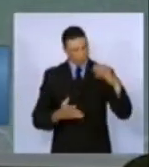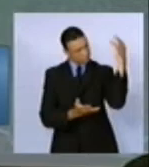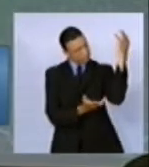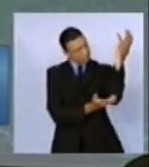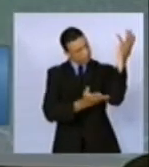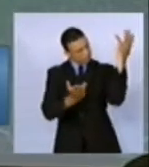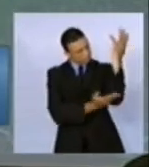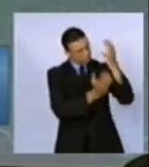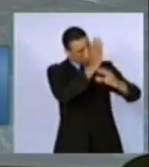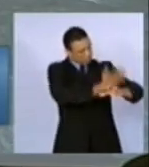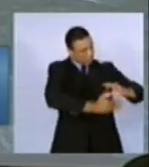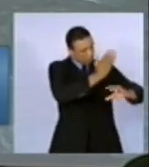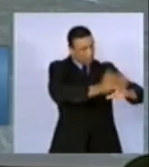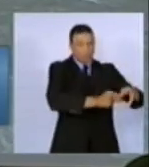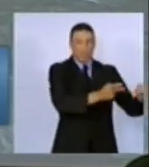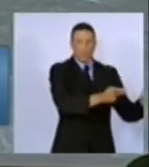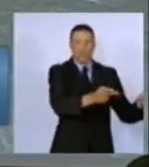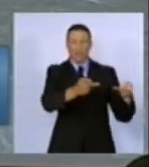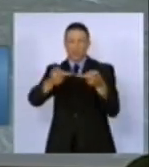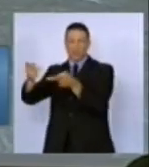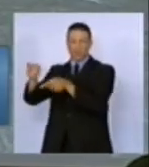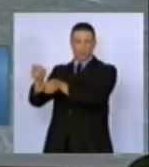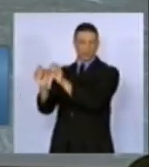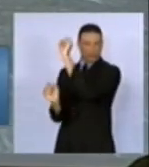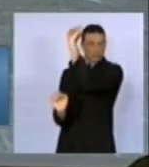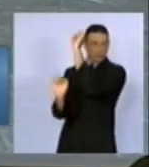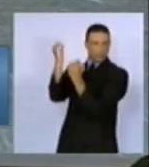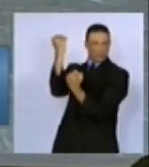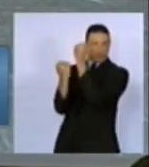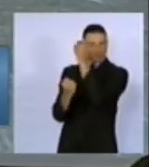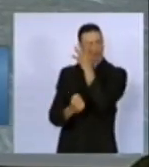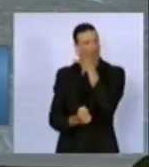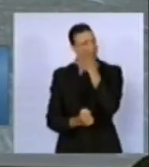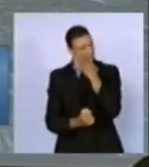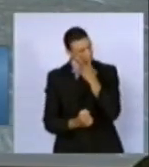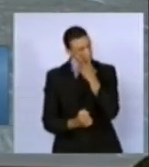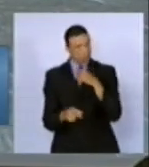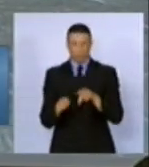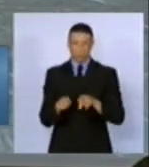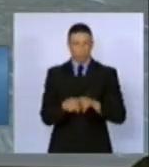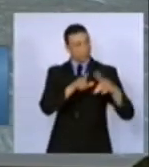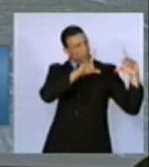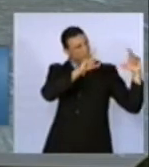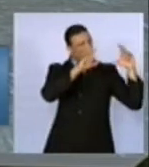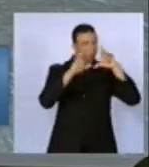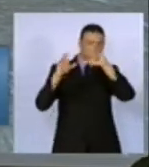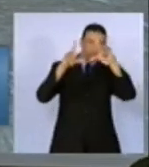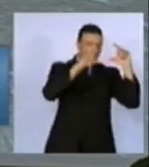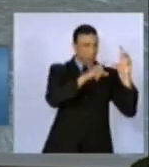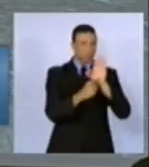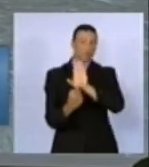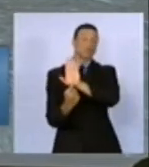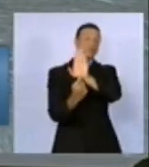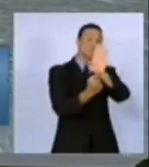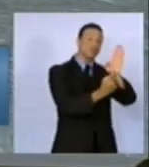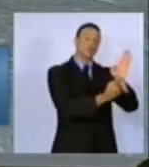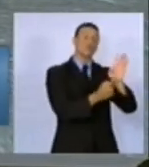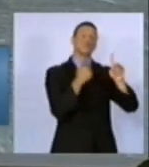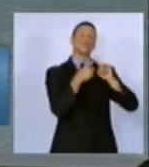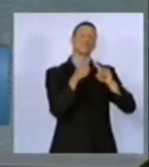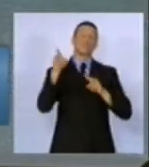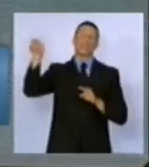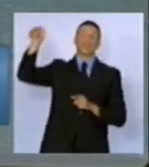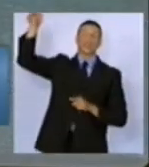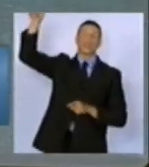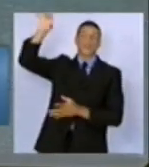cortar essa cama e levar para usina a outra foto da região fiz questão de trazer essas fotos para ter uma noção do que o do que a